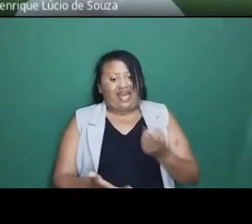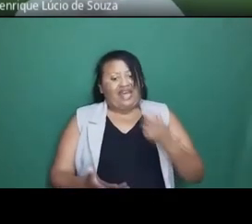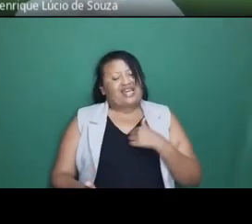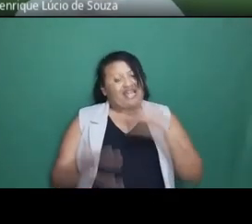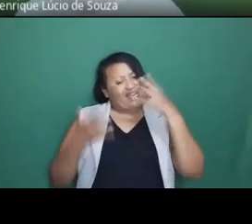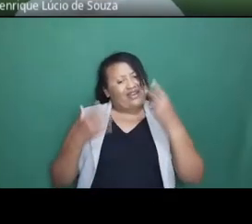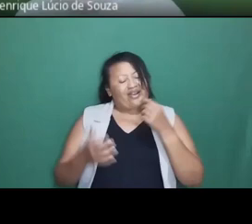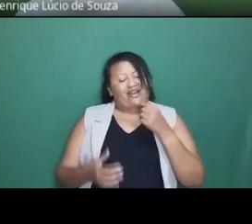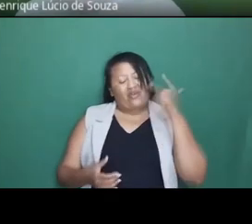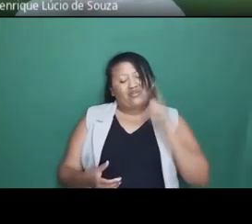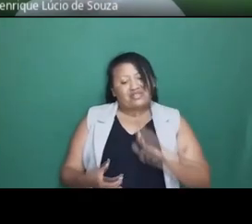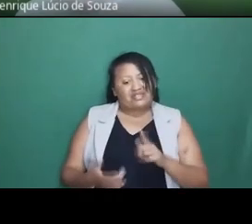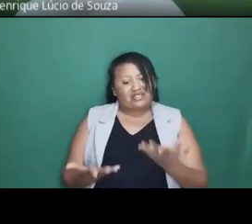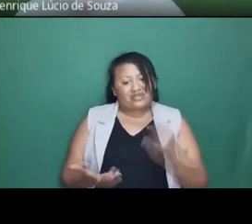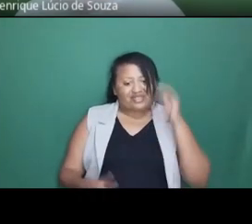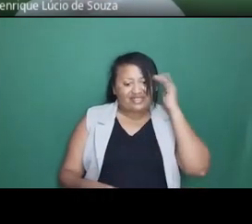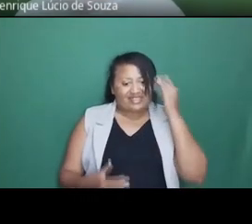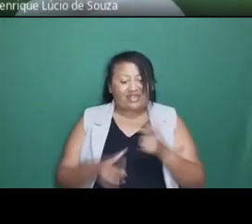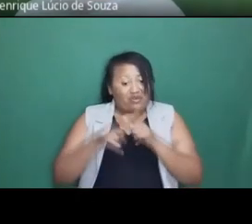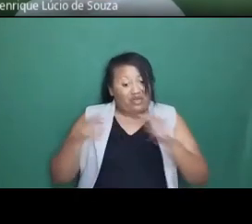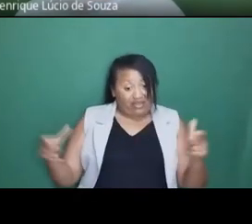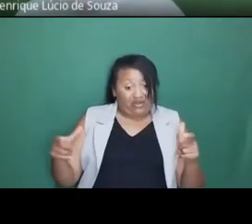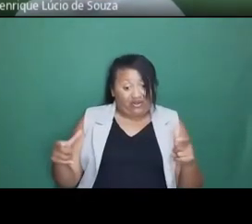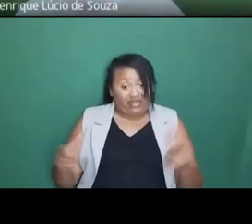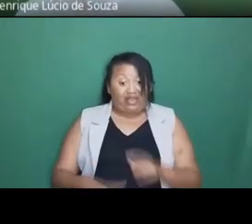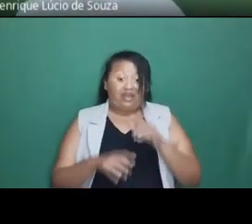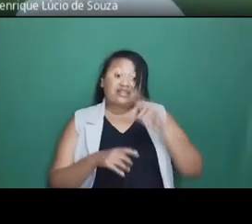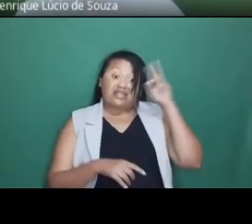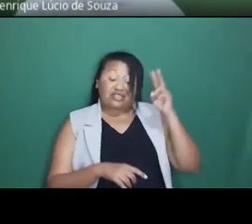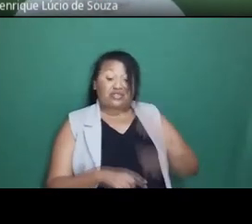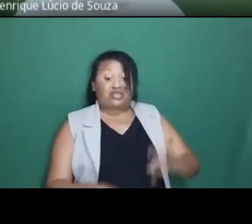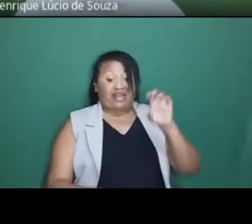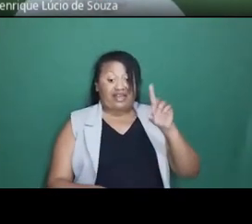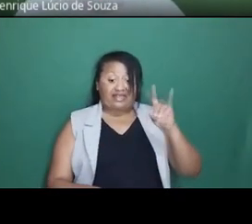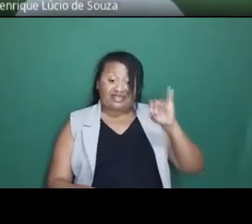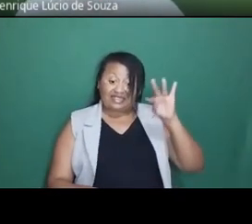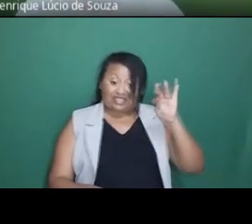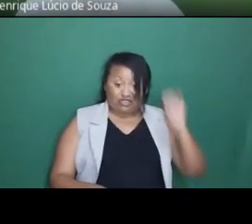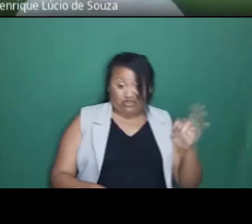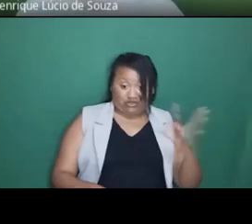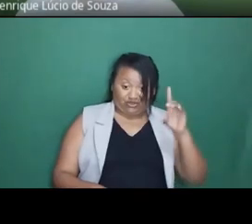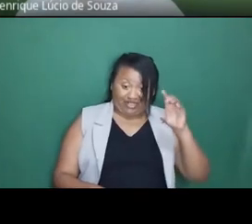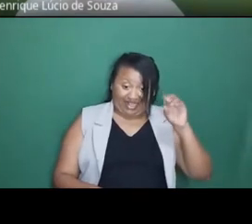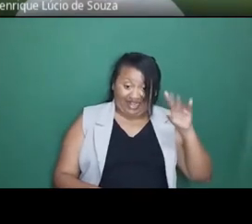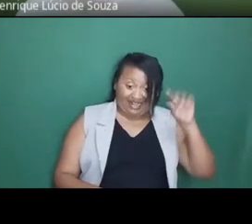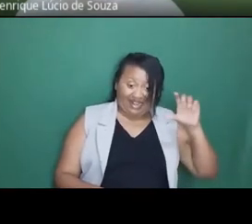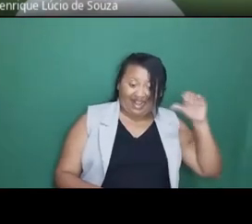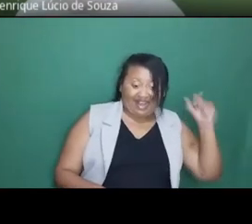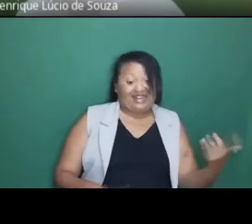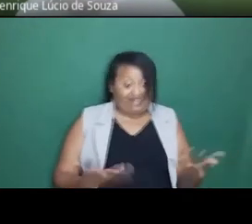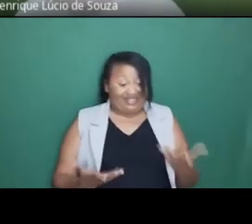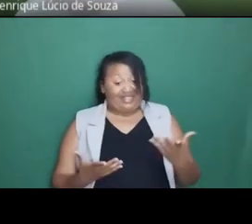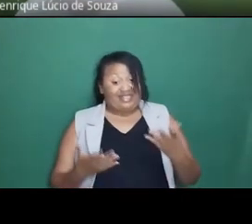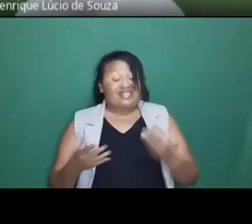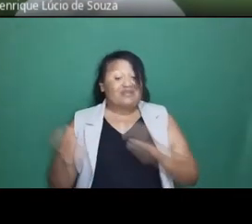um dos maiores da história que é o edito de cada casa que levou a cidadania Romana todos os